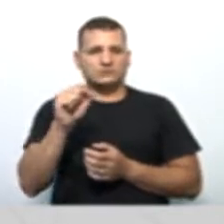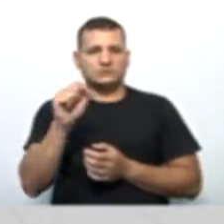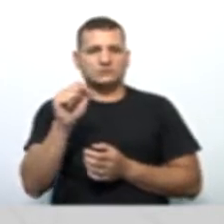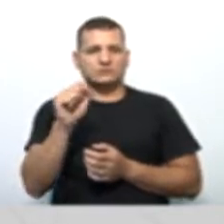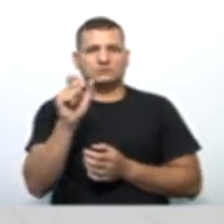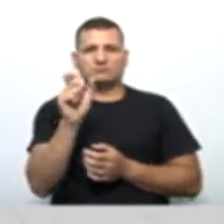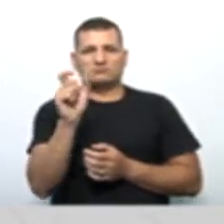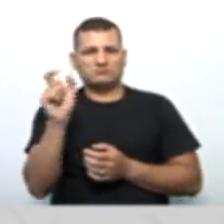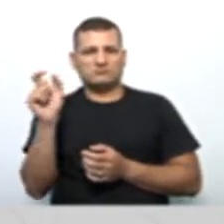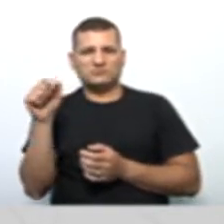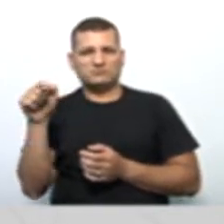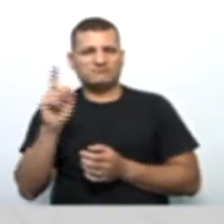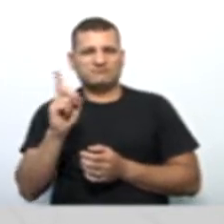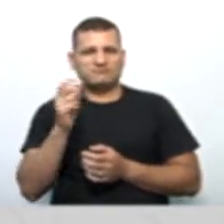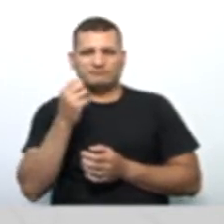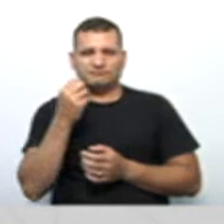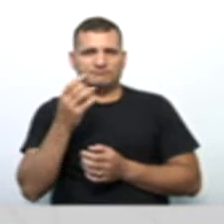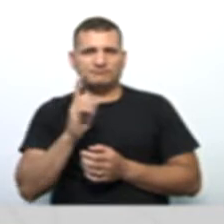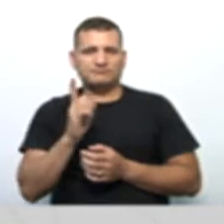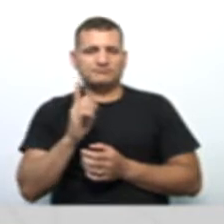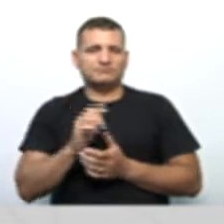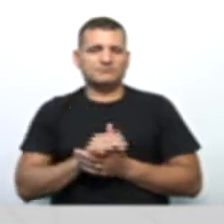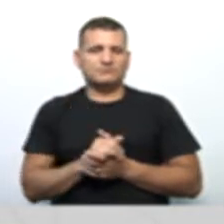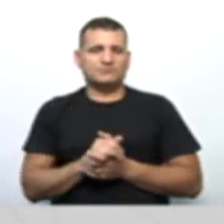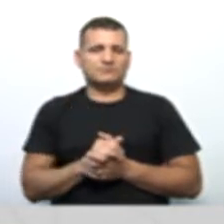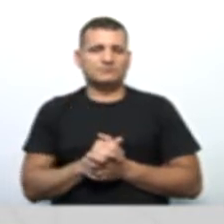eu não recomendo porque ele fica muito